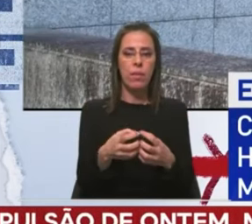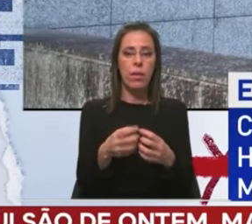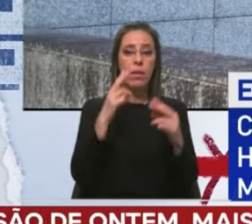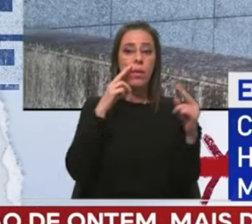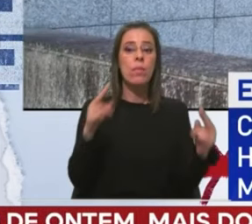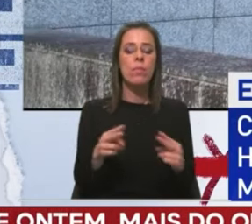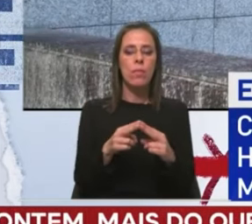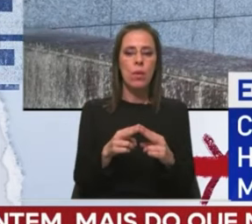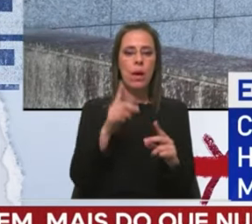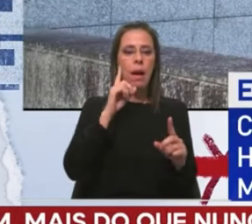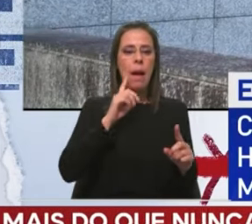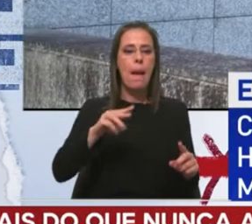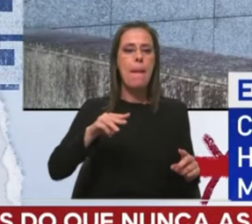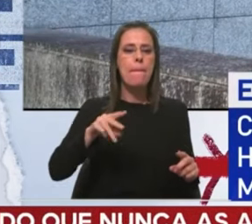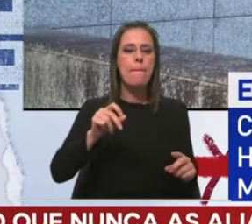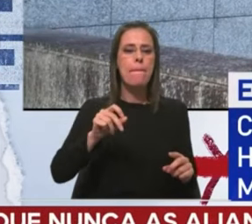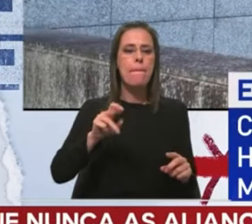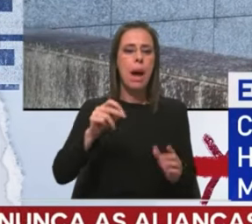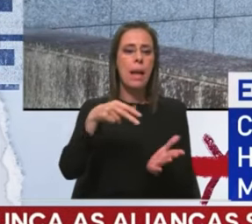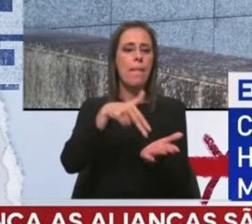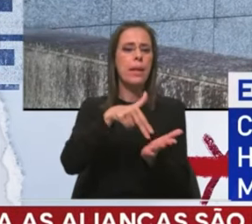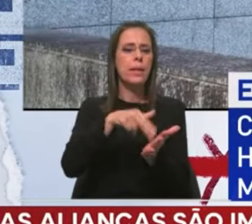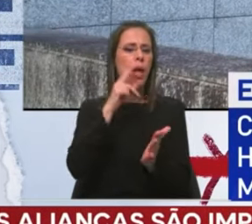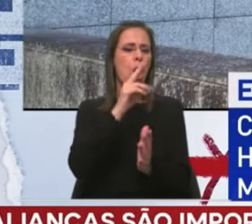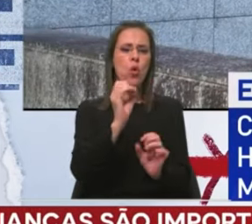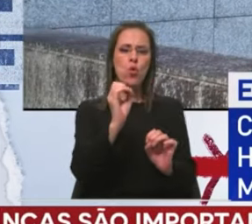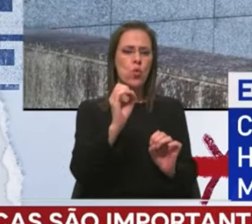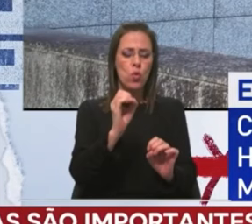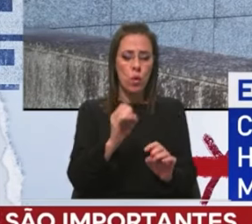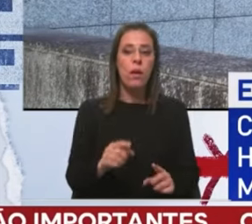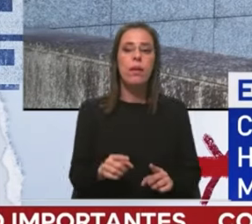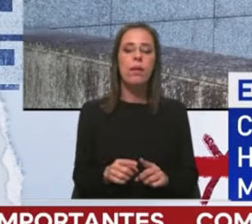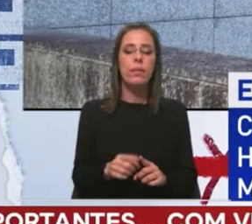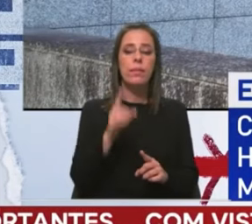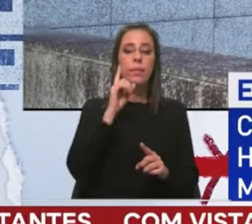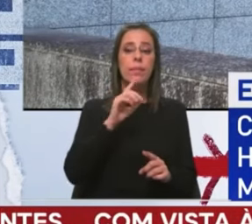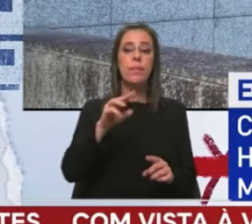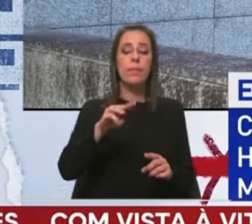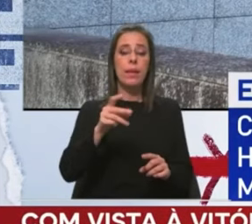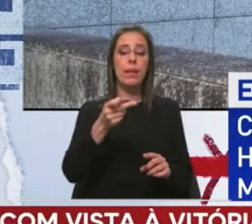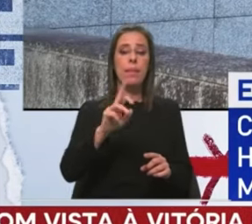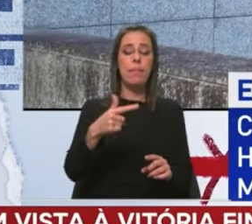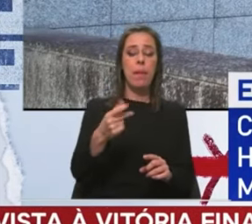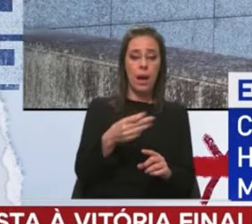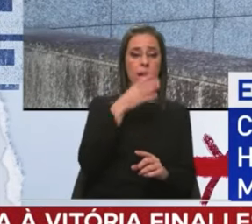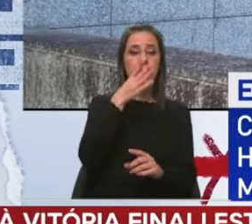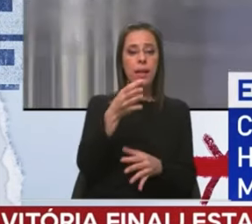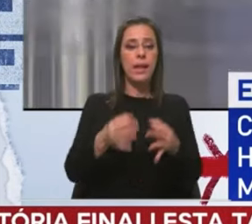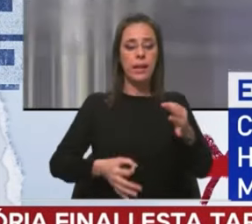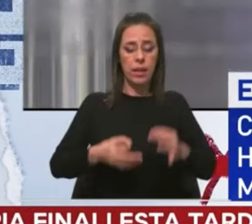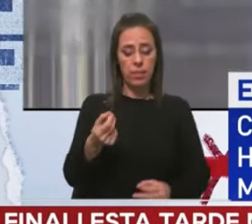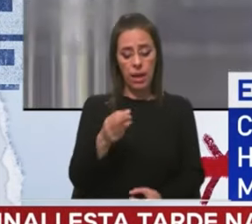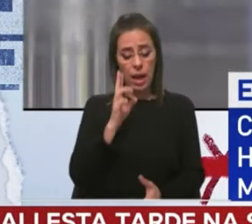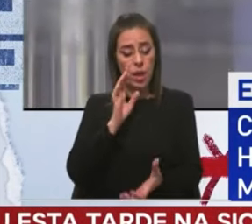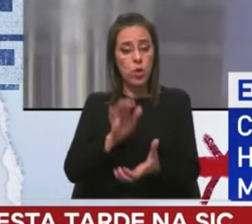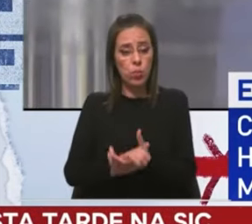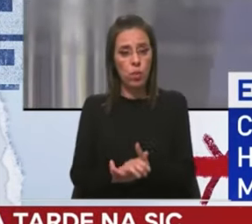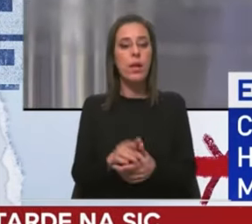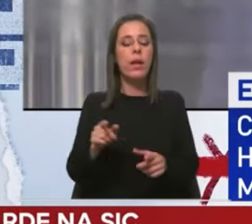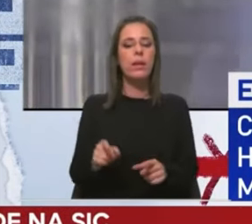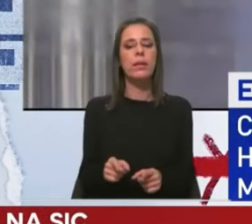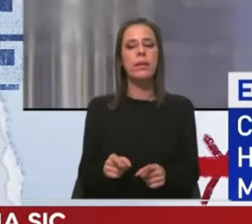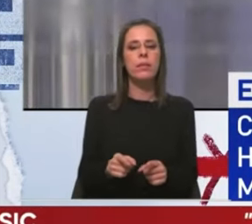se encontravam, Marta nunca esteve presente. Valdén Mendes, Marta diz também a este tribunal, a ex-mulher da vítima,